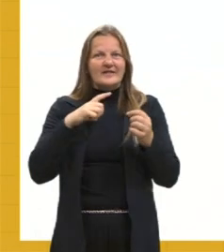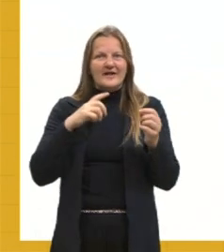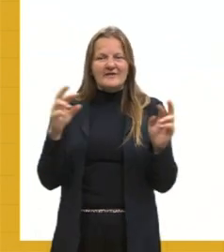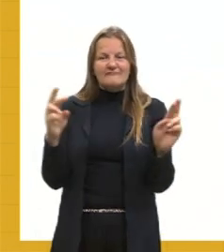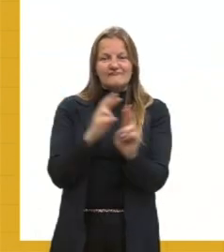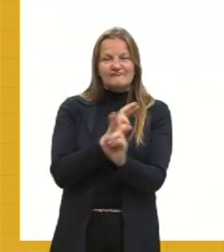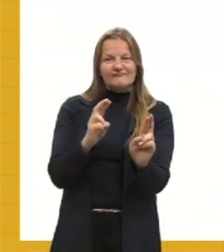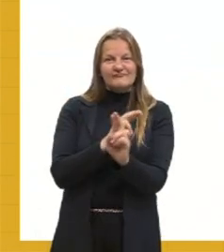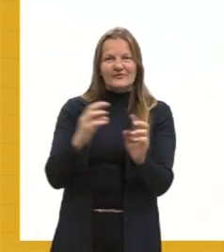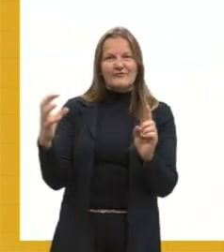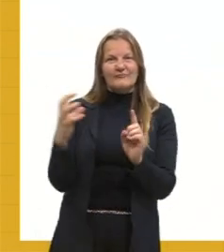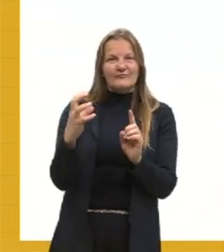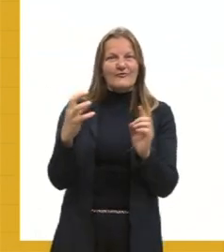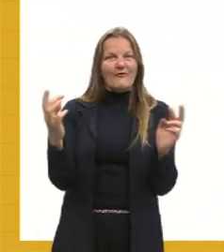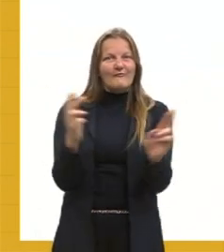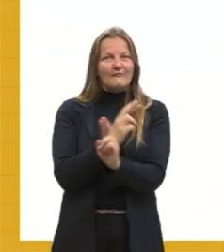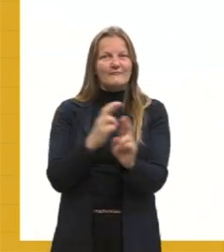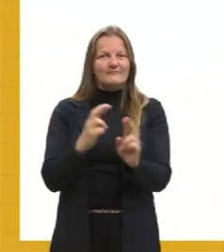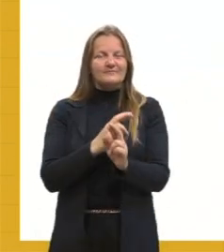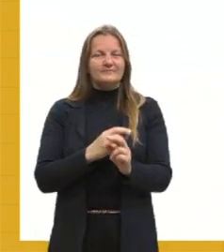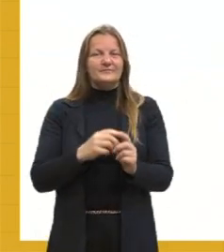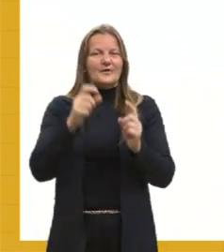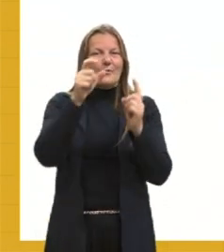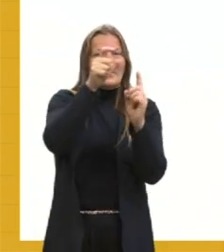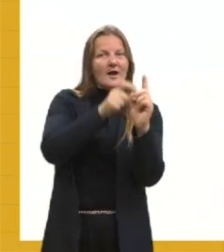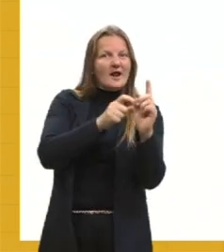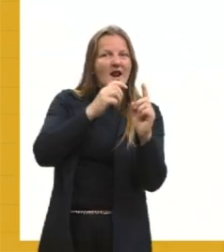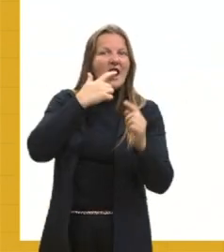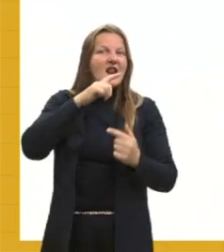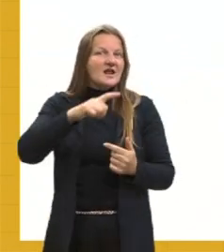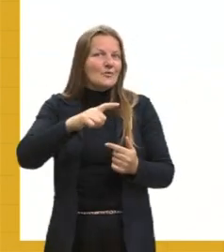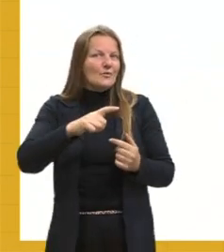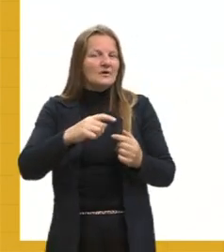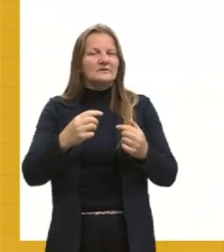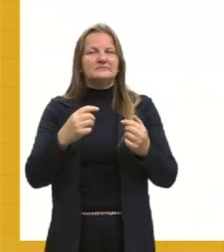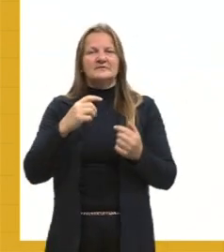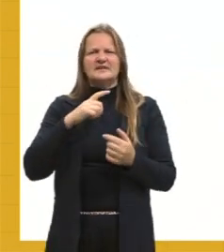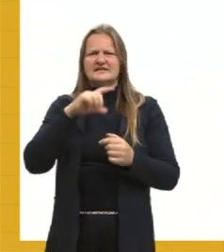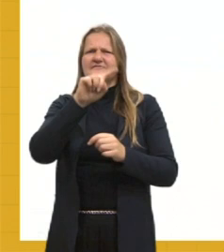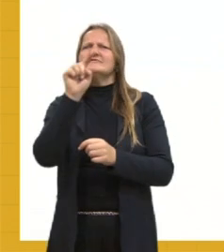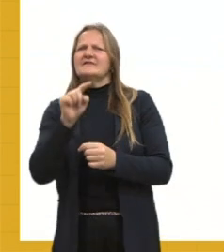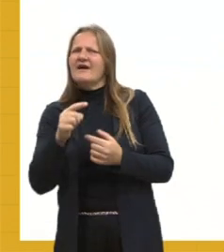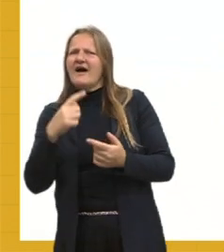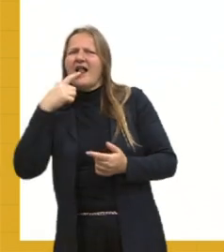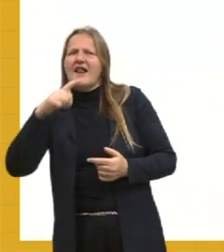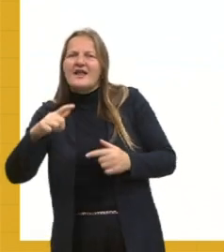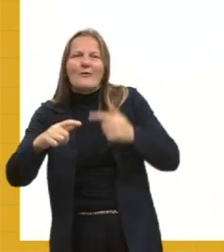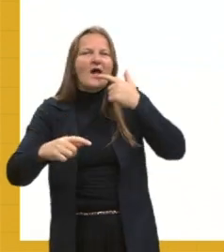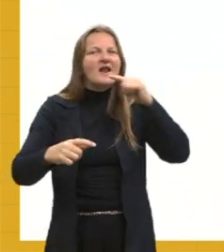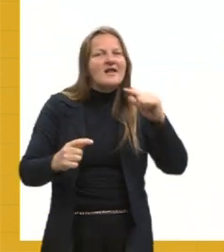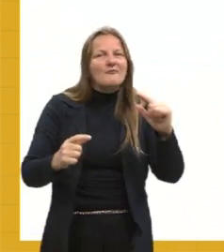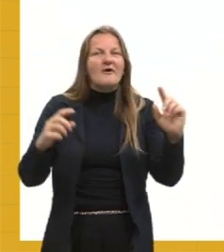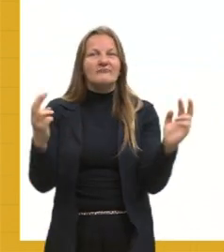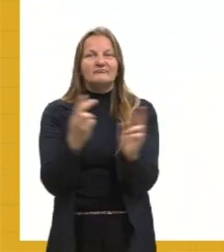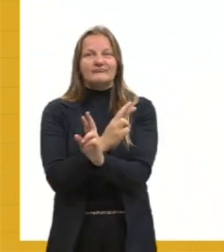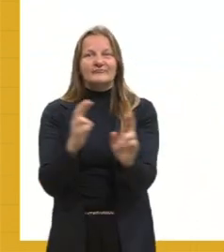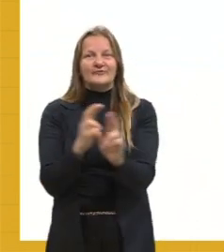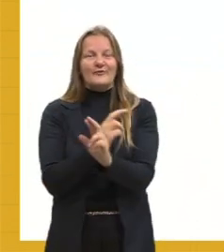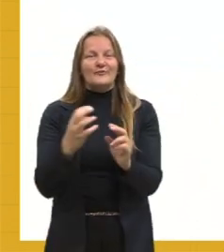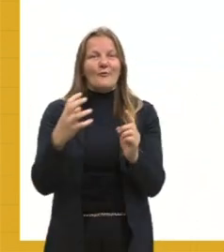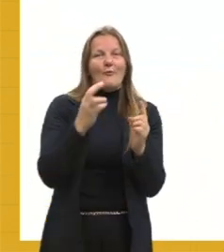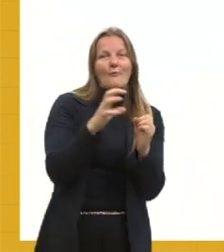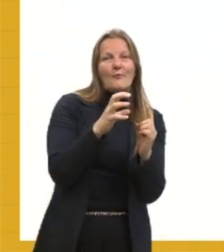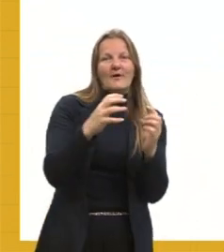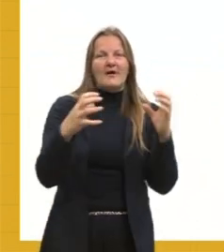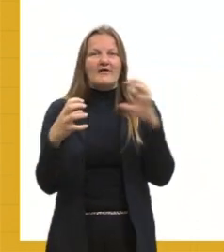a gente pergunta então para vocês né trazendo um questionamento do será que uma língua ela vai interferir na